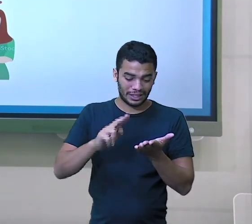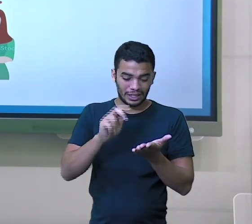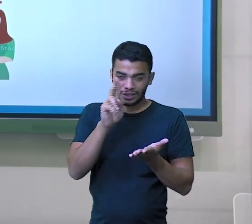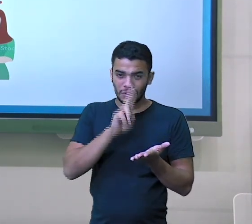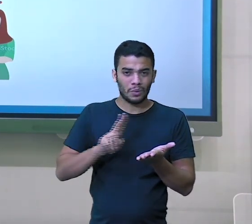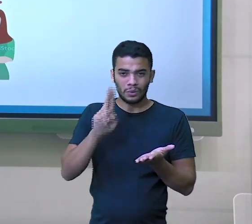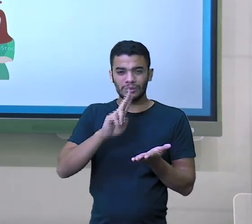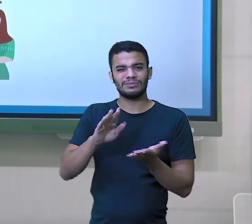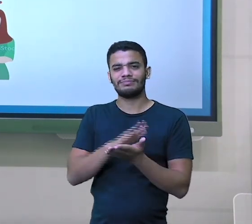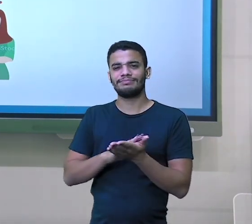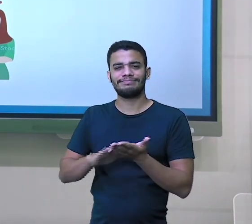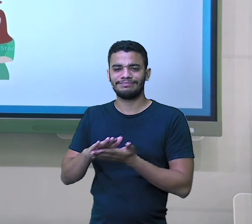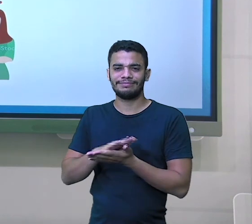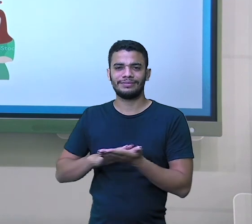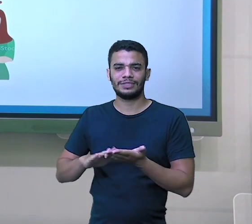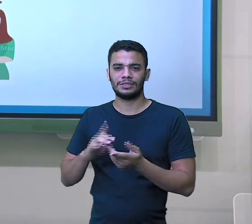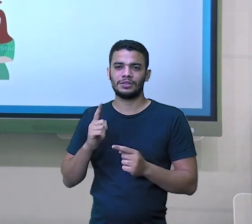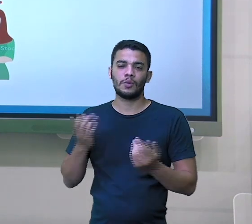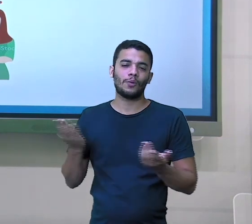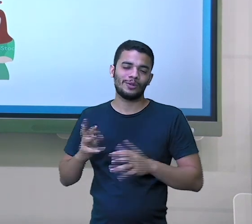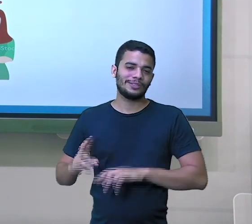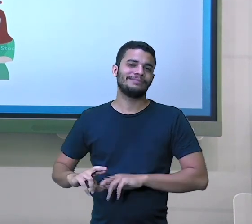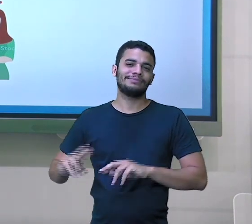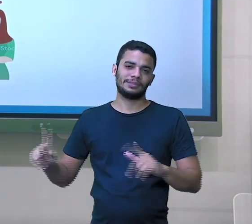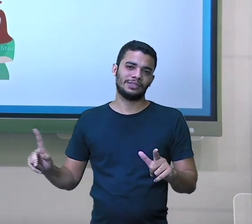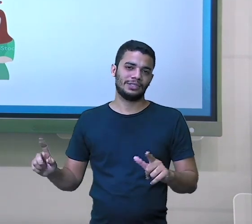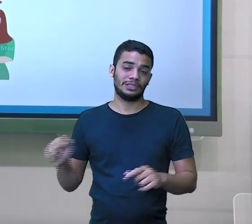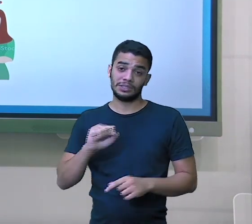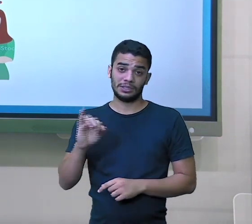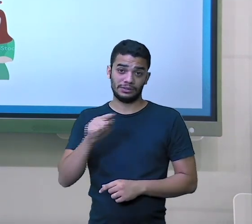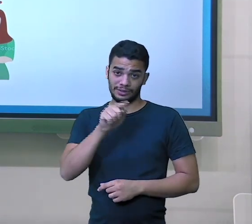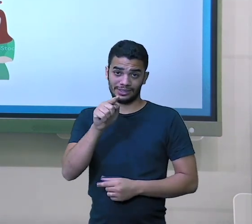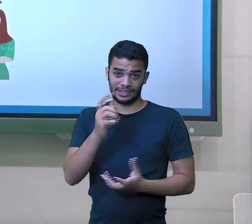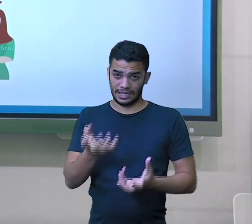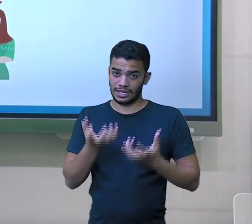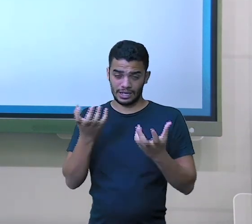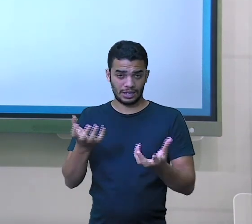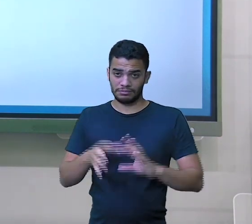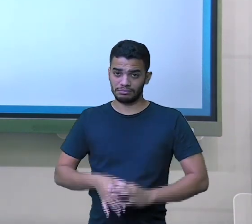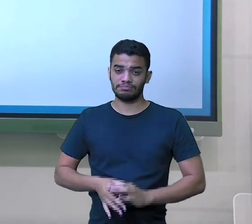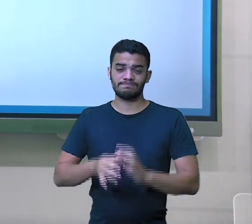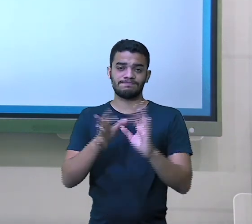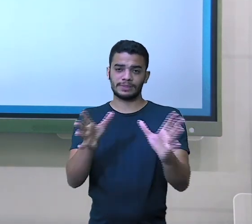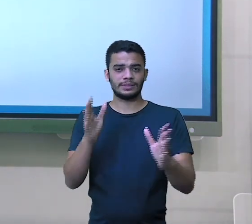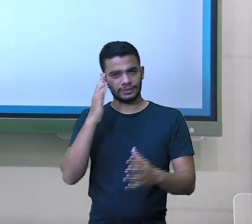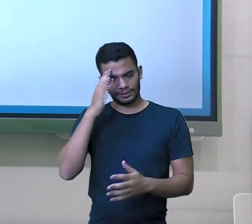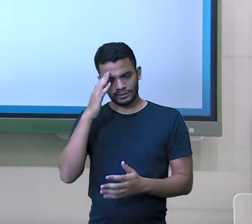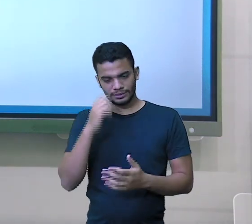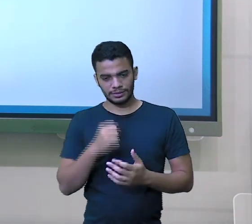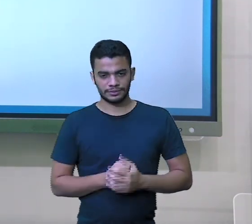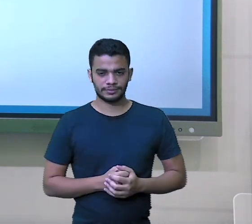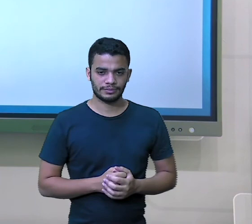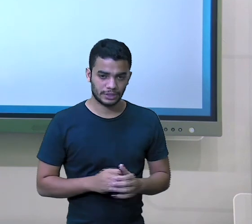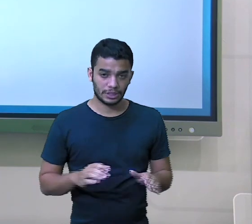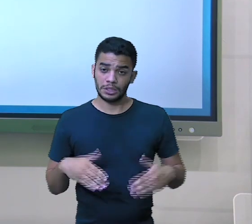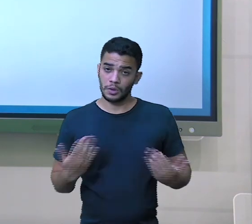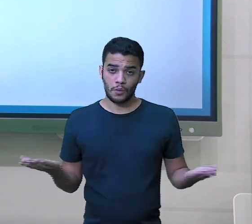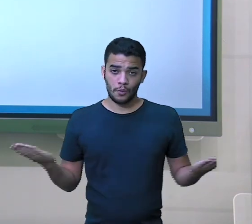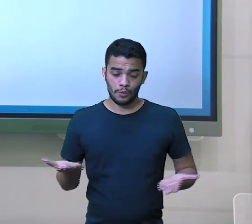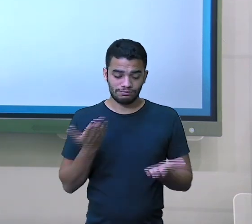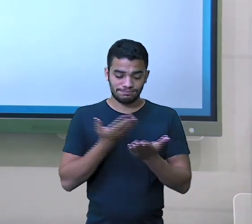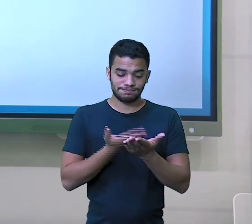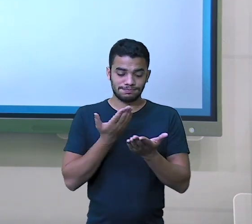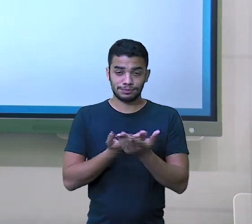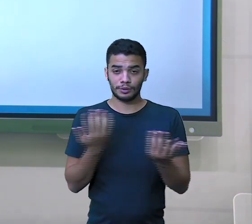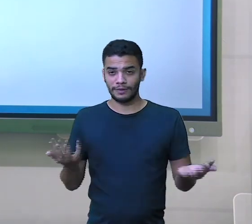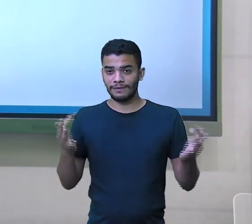de enviar cartas e quiserem enviar essa carta, será também uma boa coisa. Bom, por hoje é só, espero